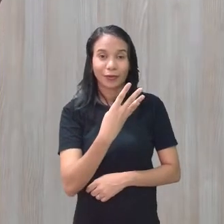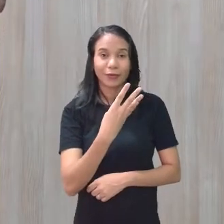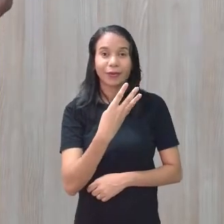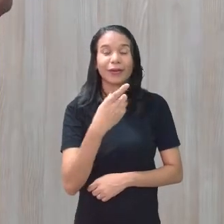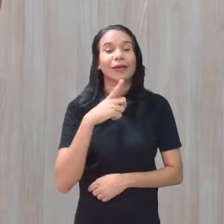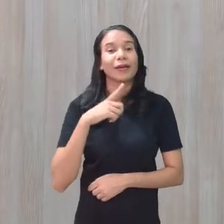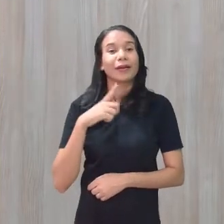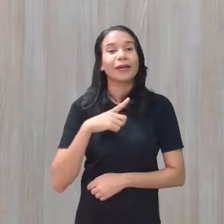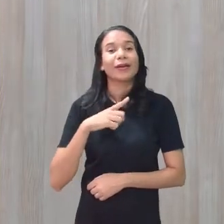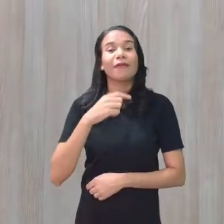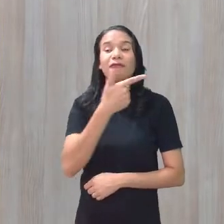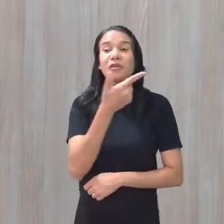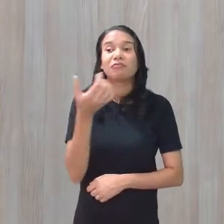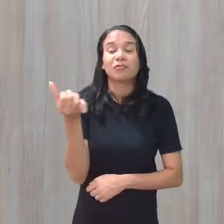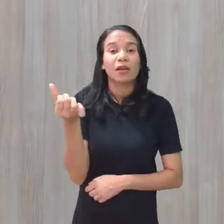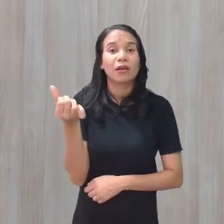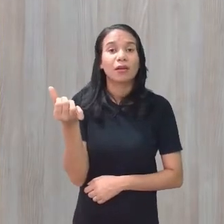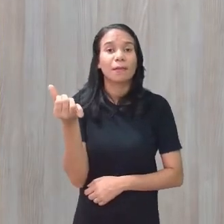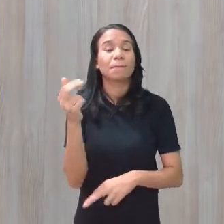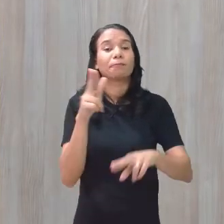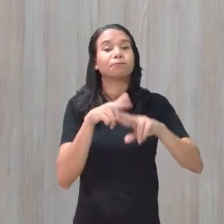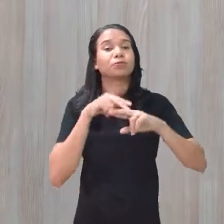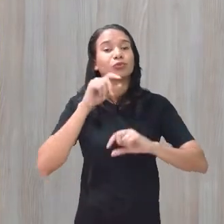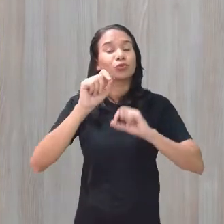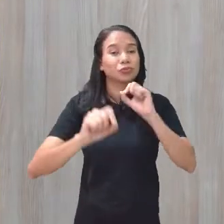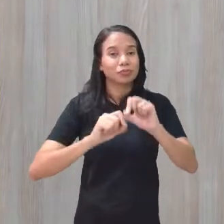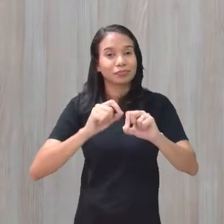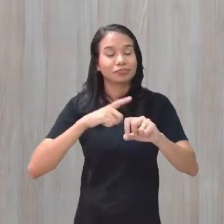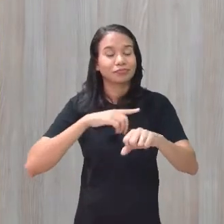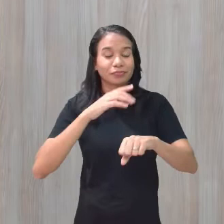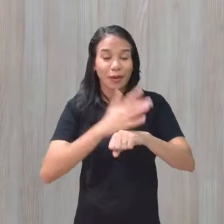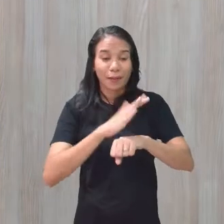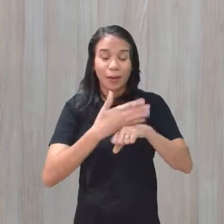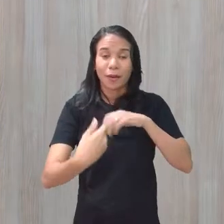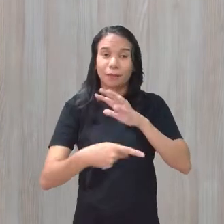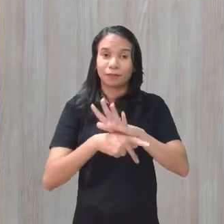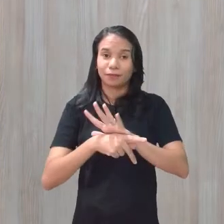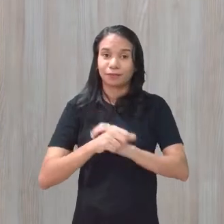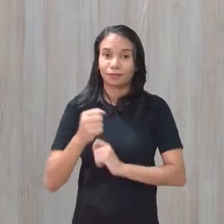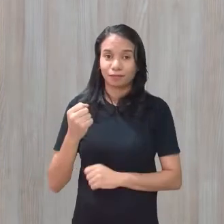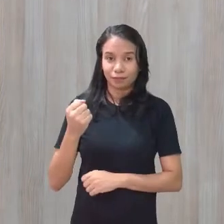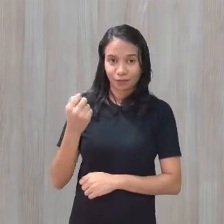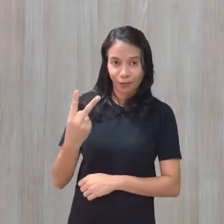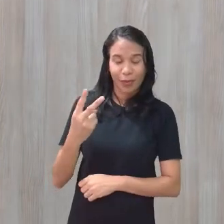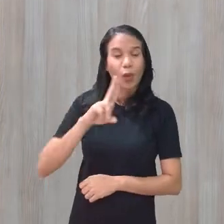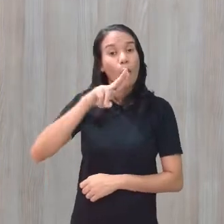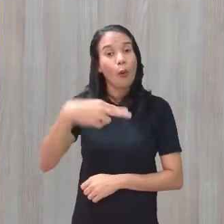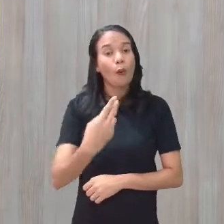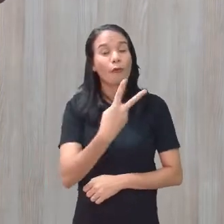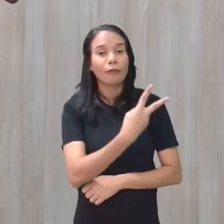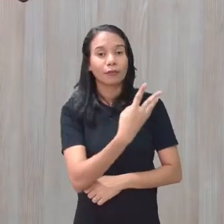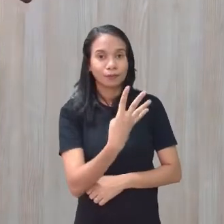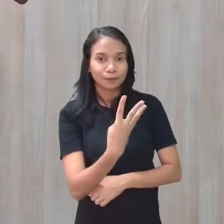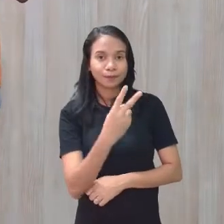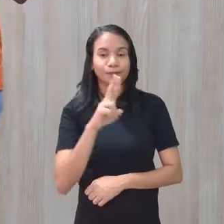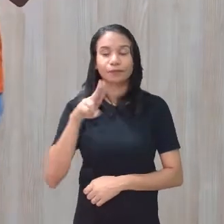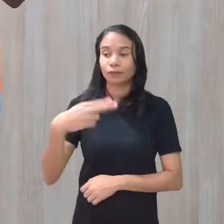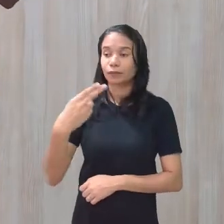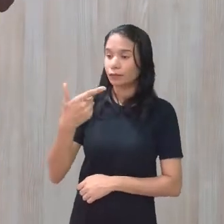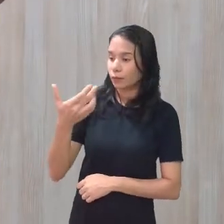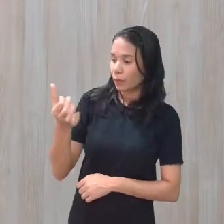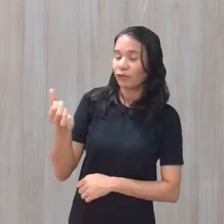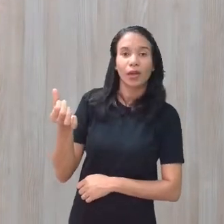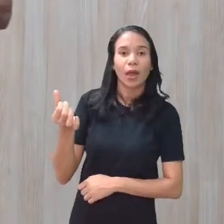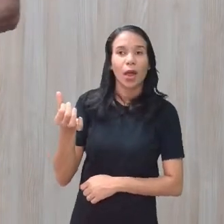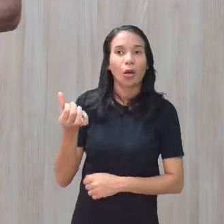vezes 2 é 26. Então, na tabuada lá do 2, ou vai dar 24 ou vai dar